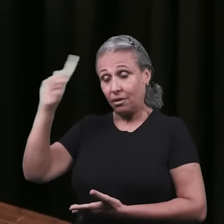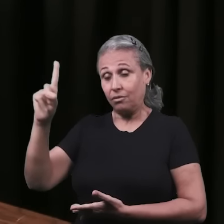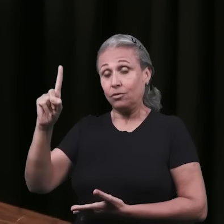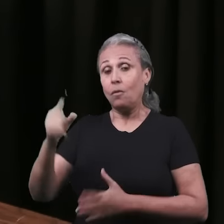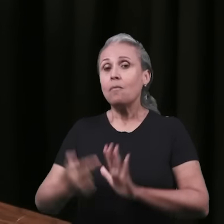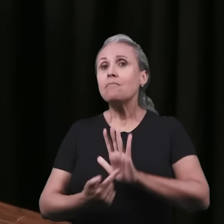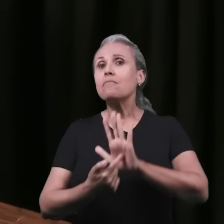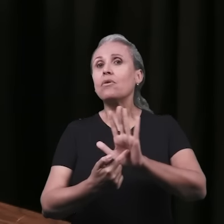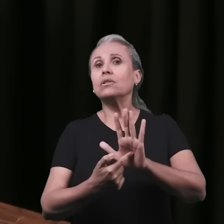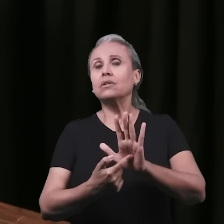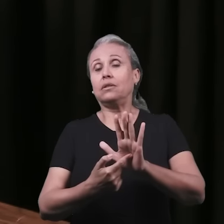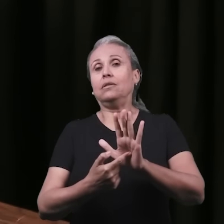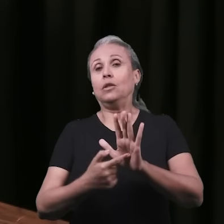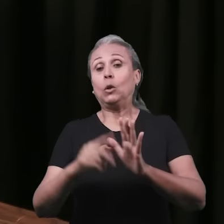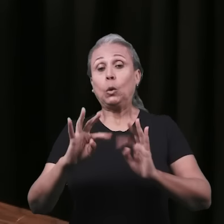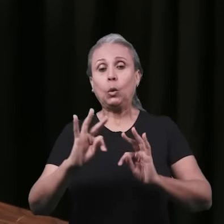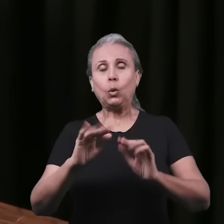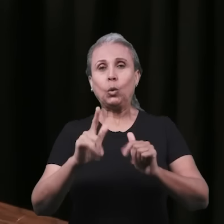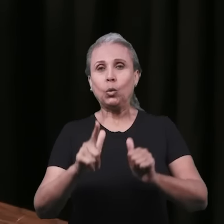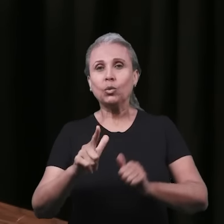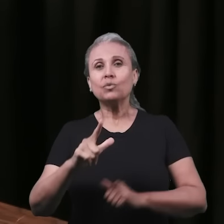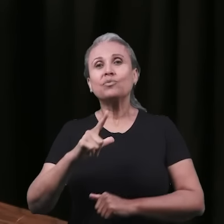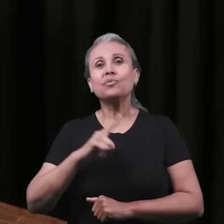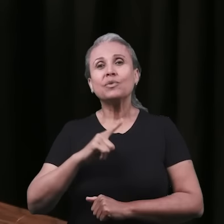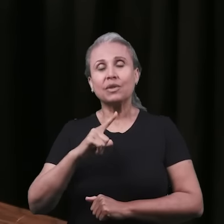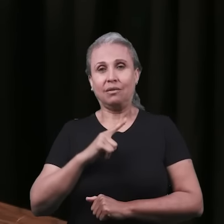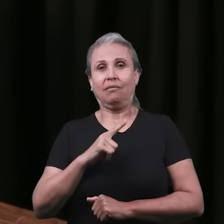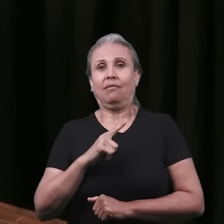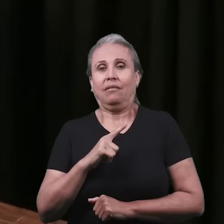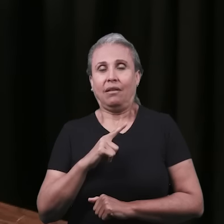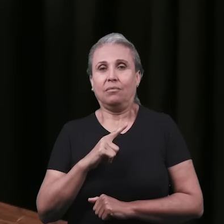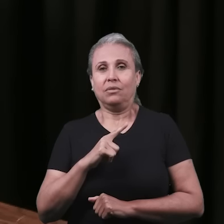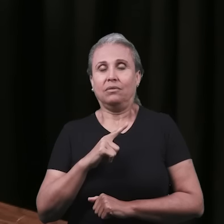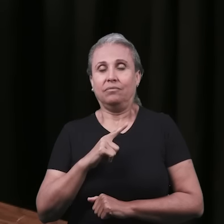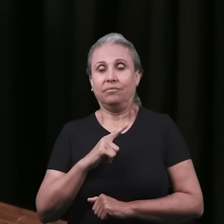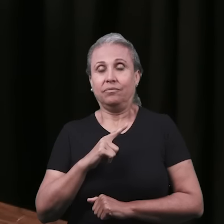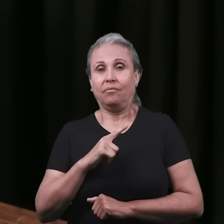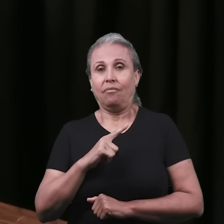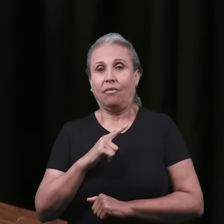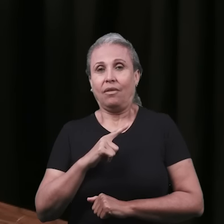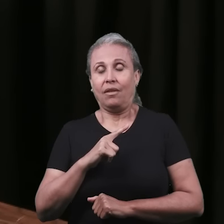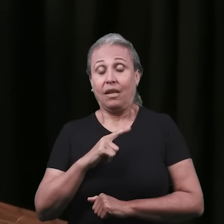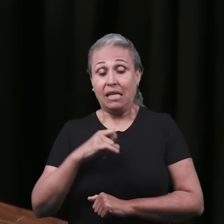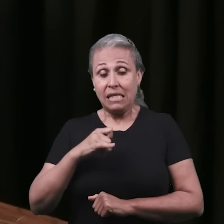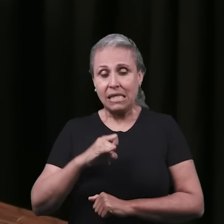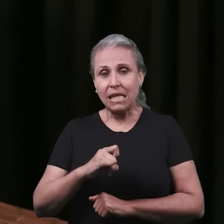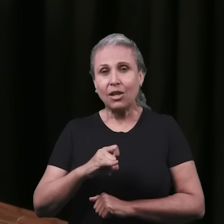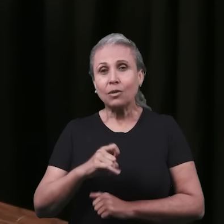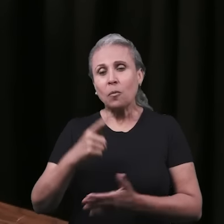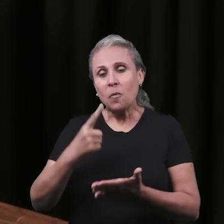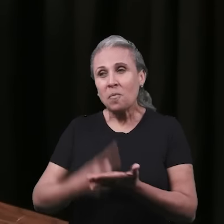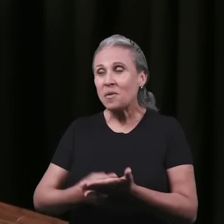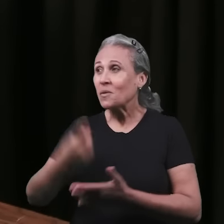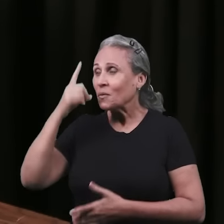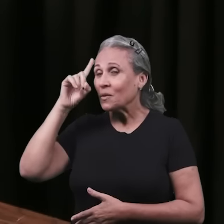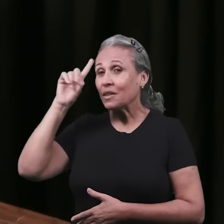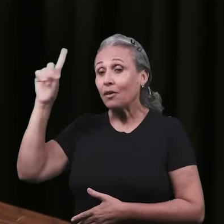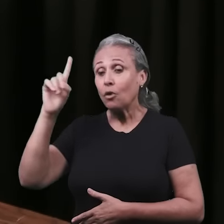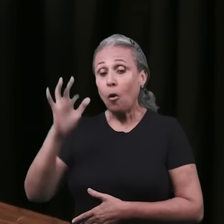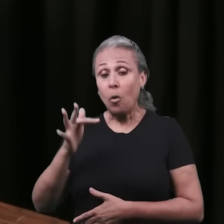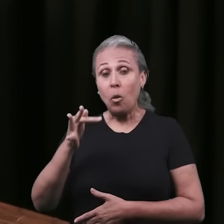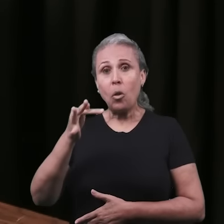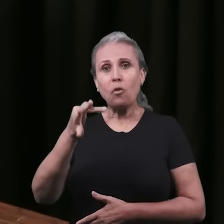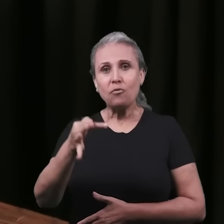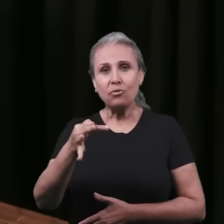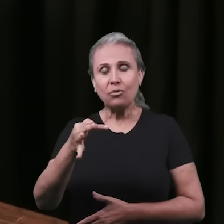na frente. Eu costumo falar isso muito com jovens. O seu nível de compromisso com Deus hoje, ele vai ditar quem você vai ser lá na